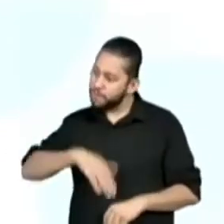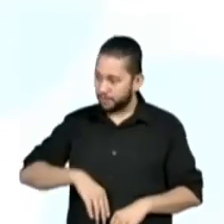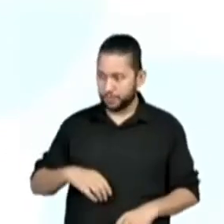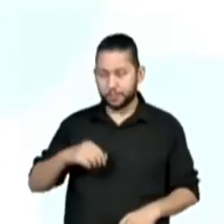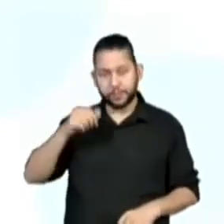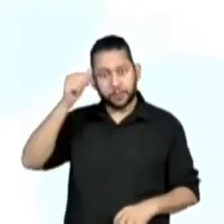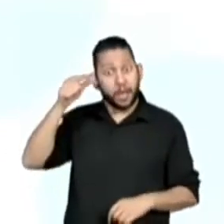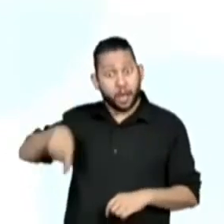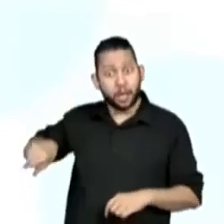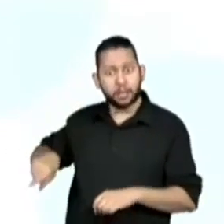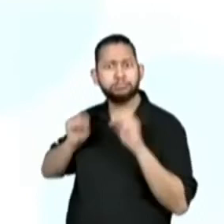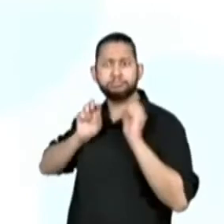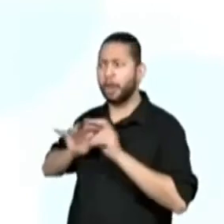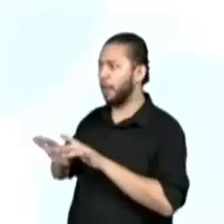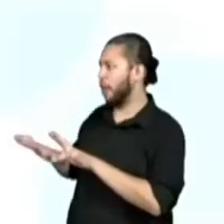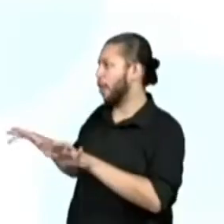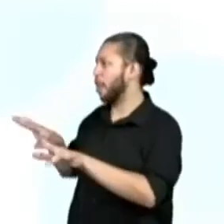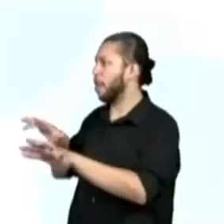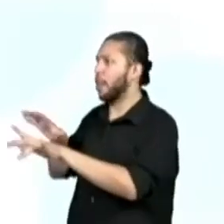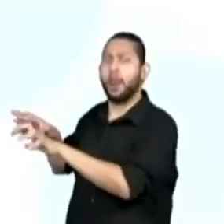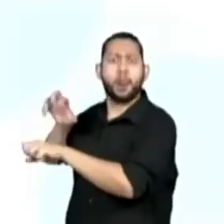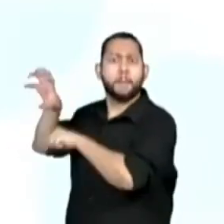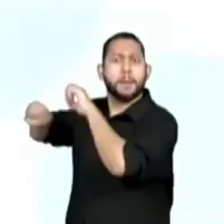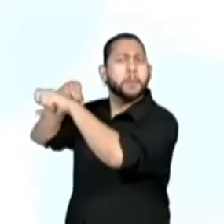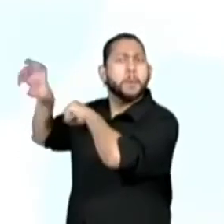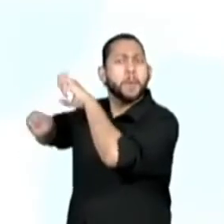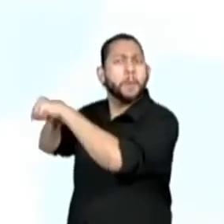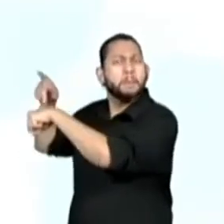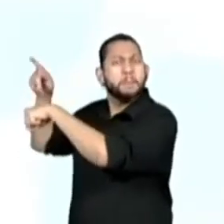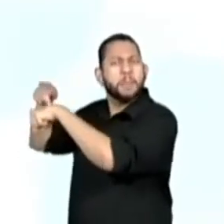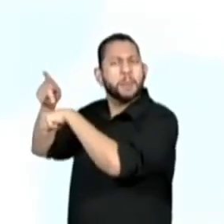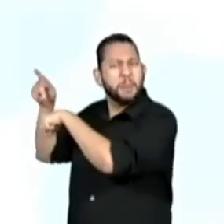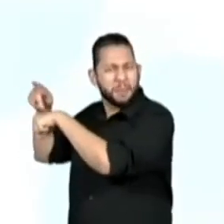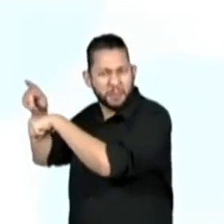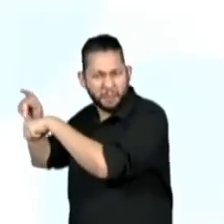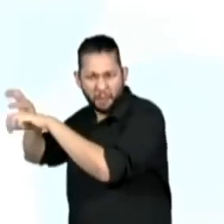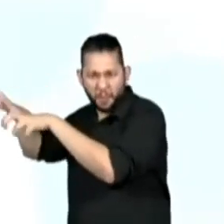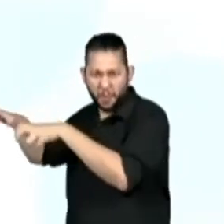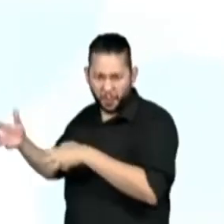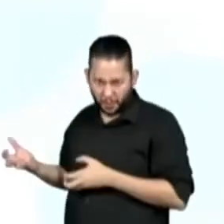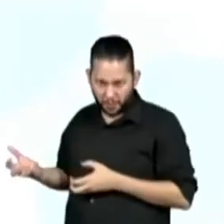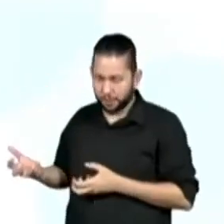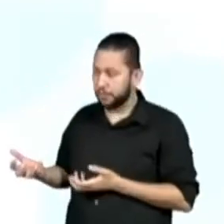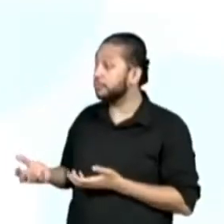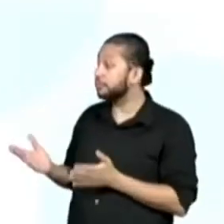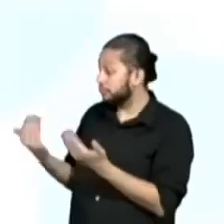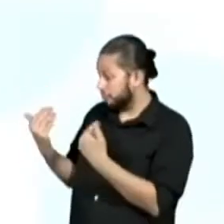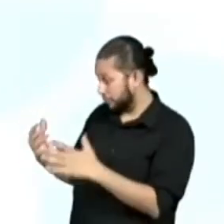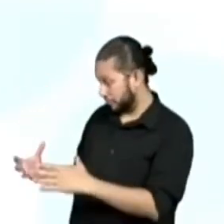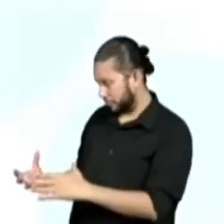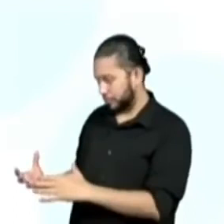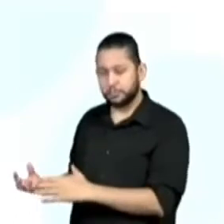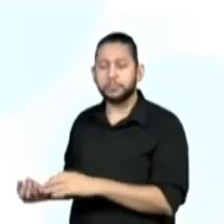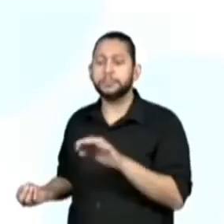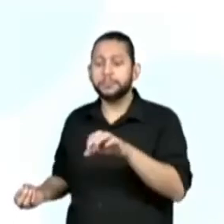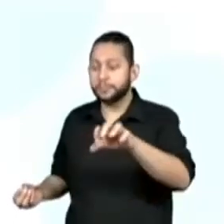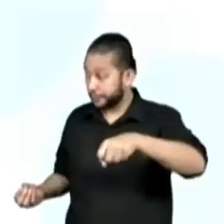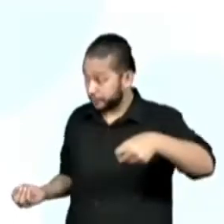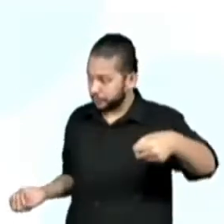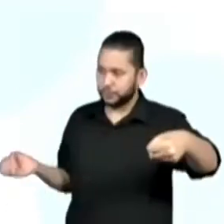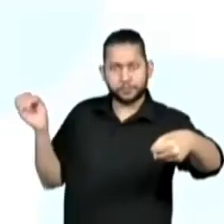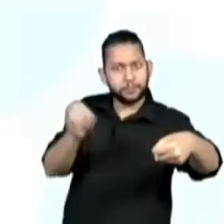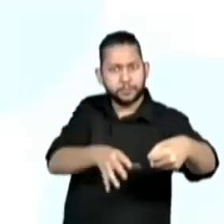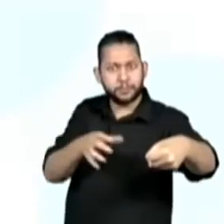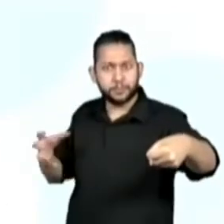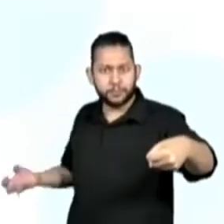saíram correndo e daí a pouco voltaram com as pedras, que meteram tantas quantas